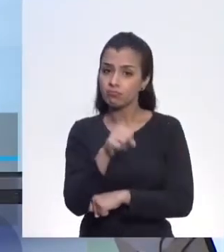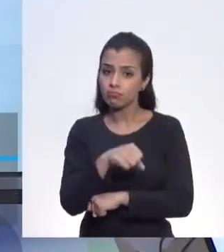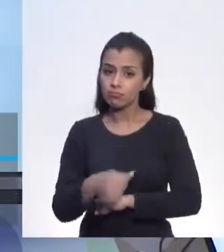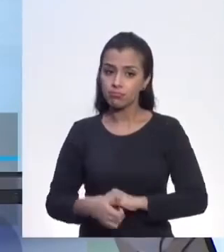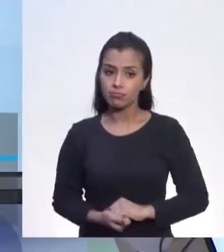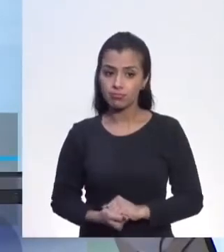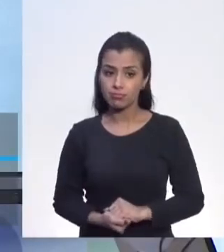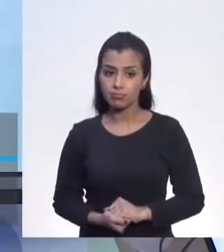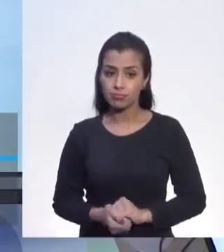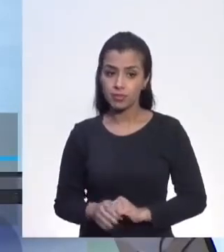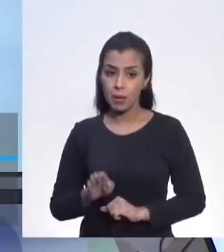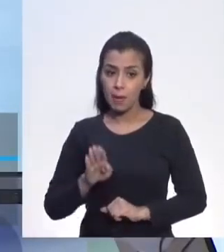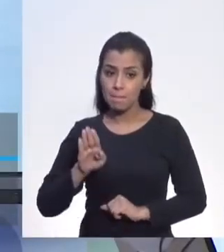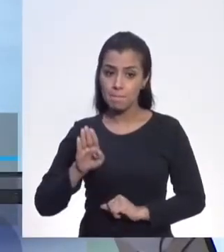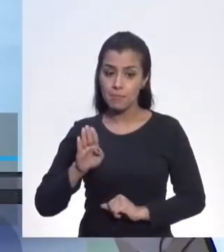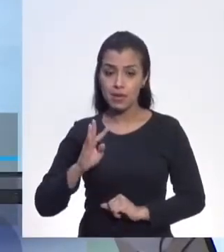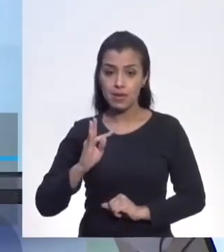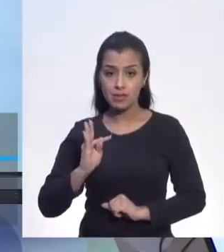ficar